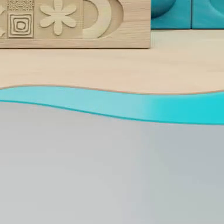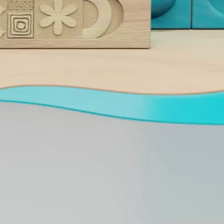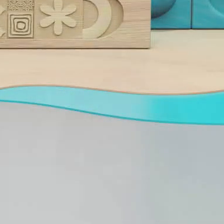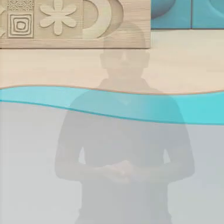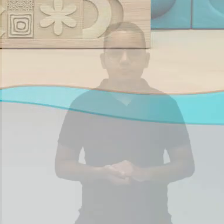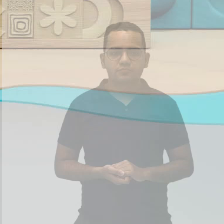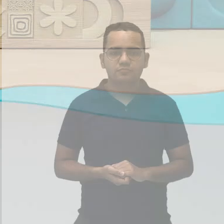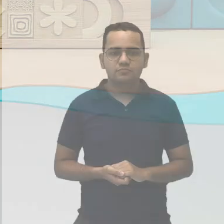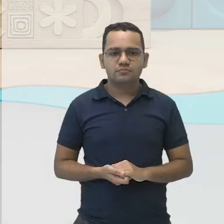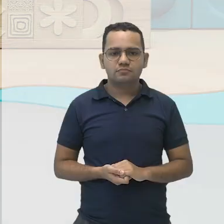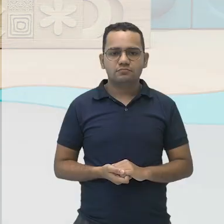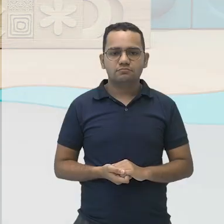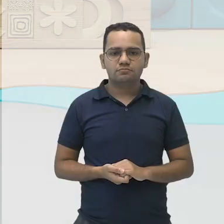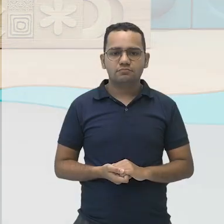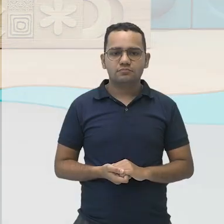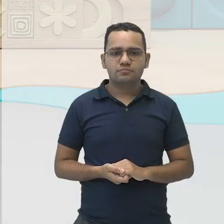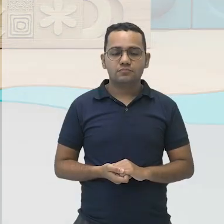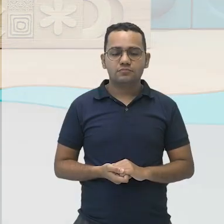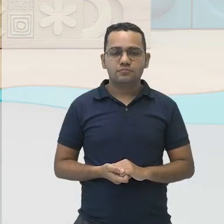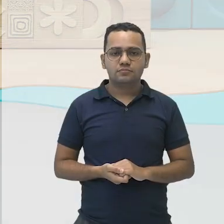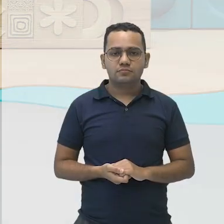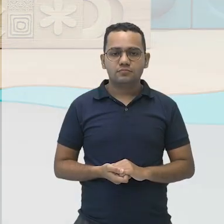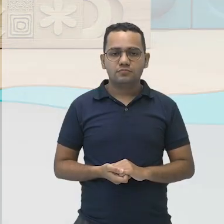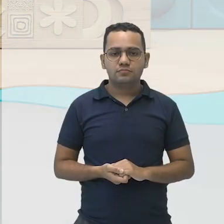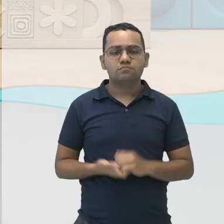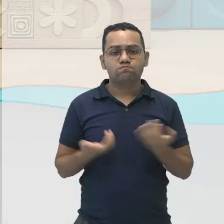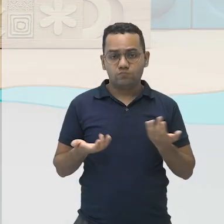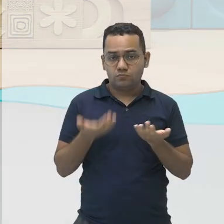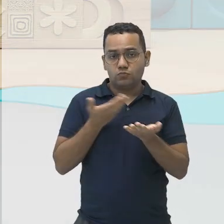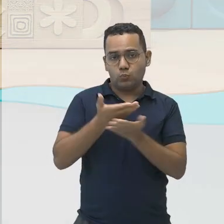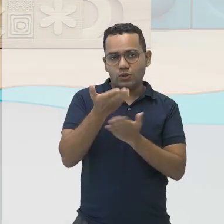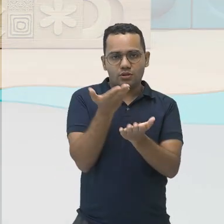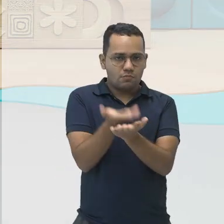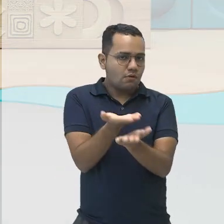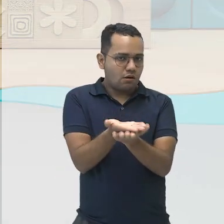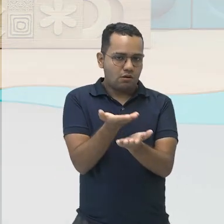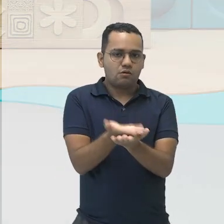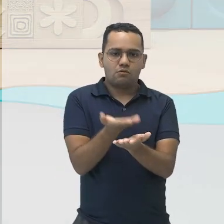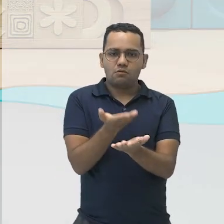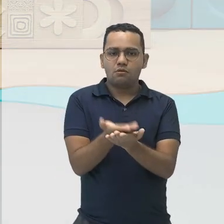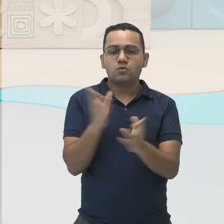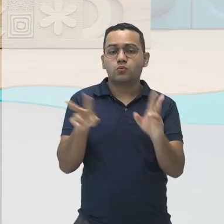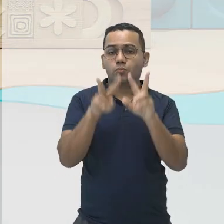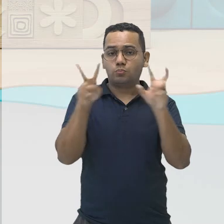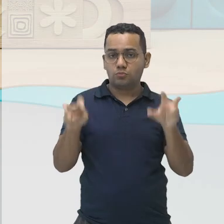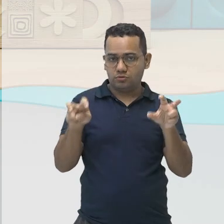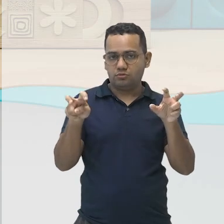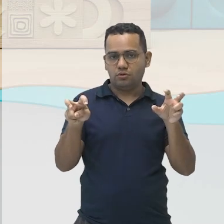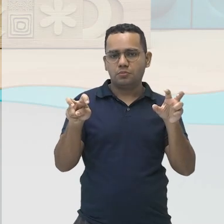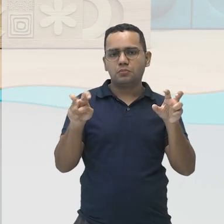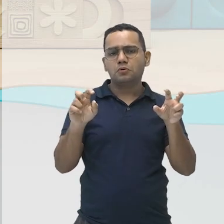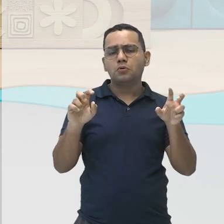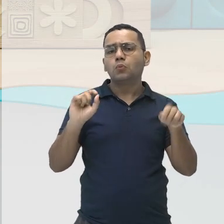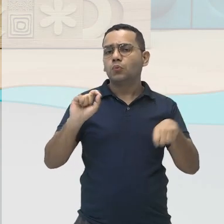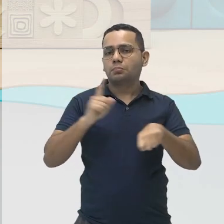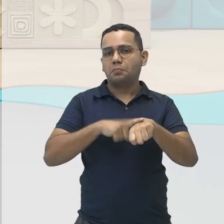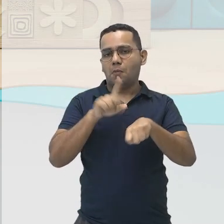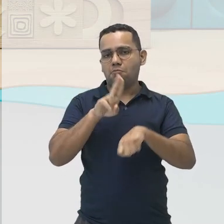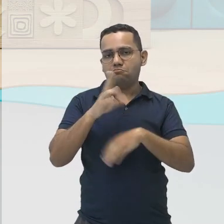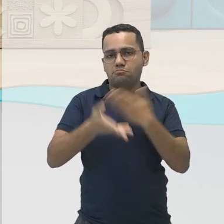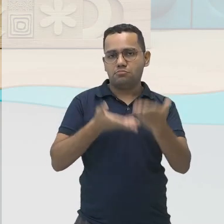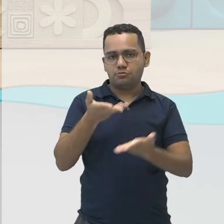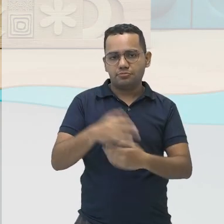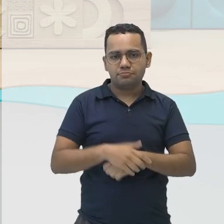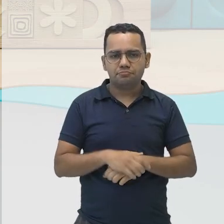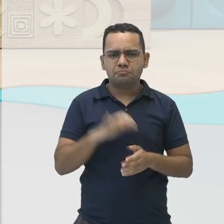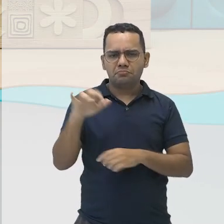Muito bem, então para iniciar esse nosso momento, falando sobre os primeiros socorros, eu venho com uma perguntinha aí para